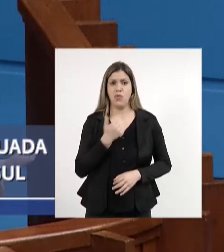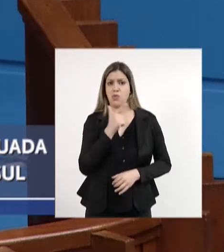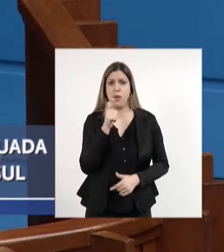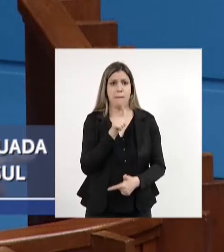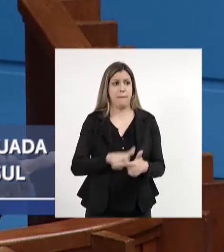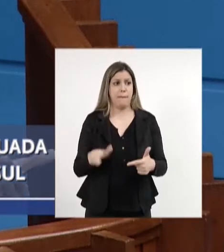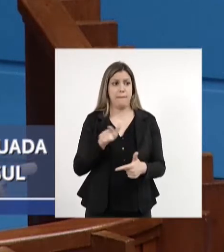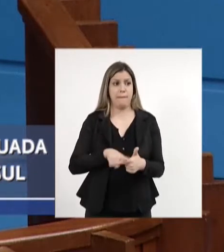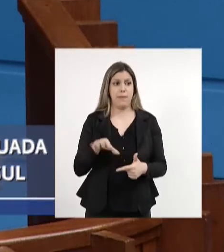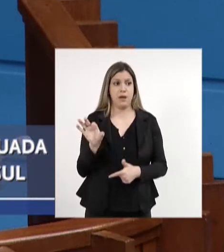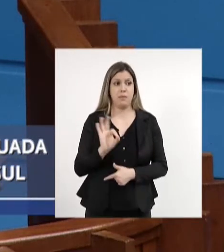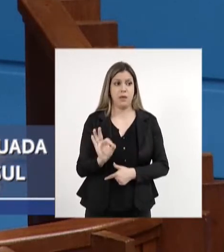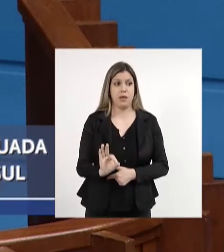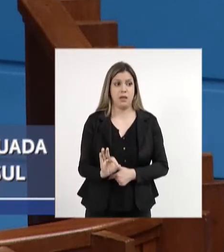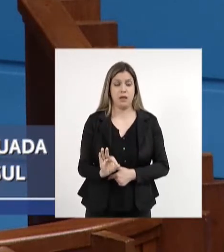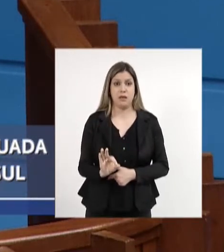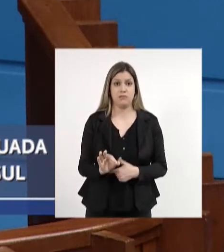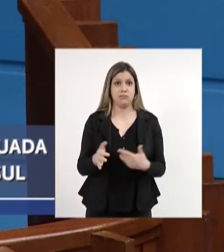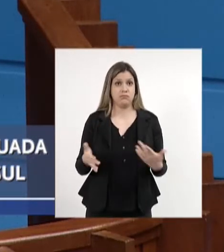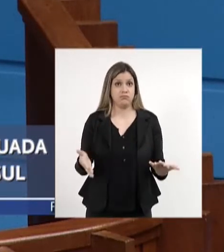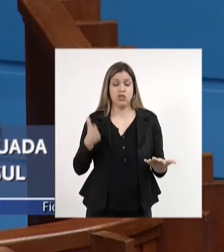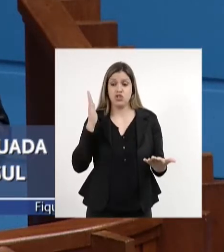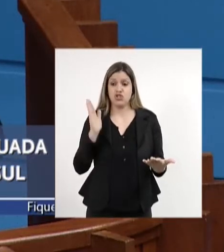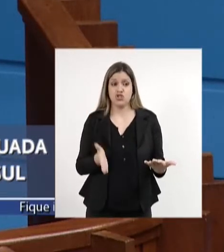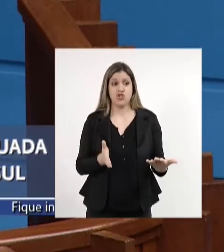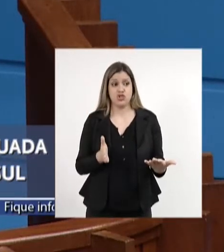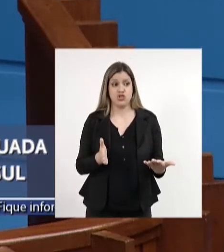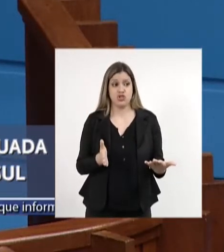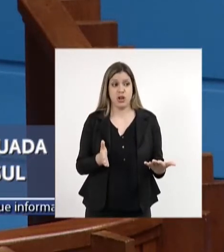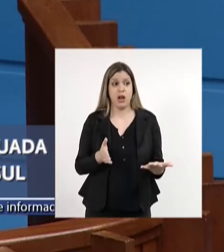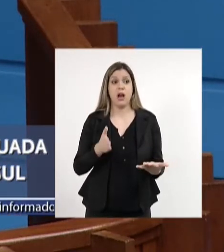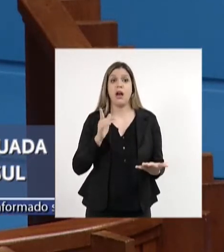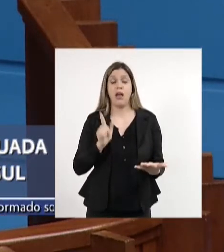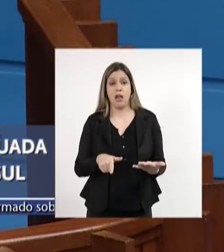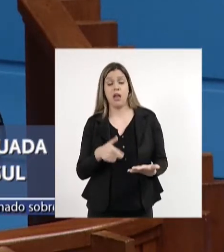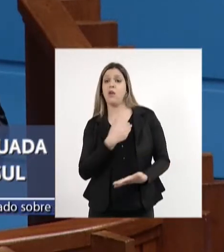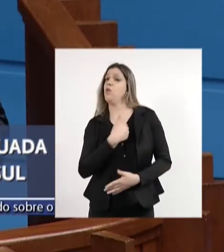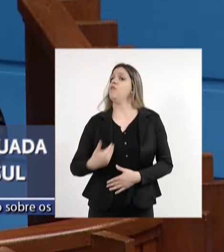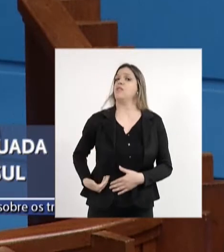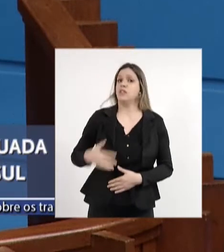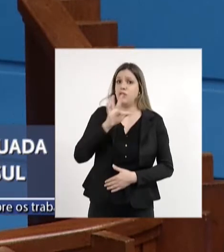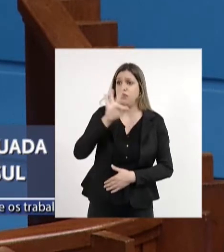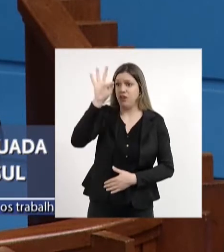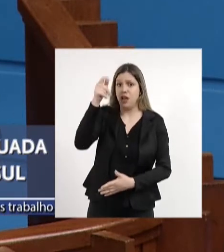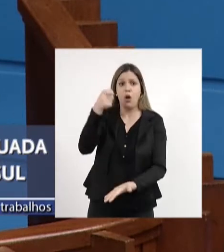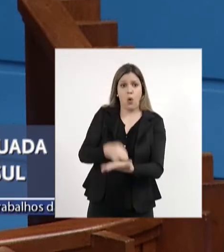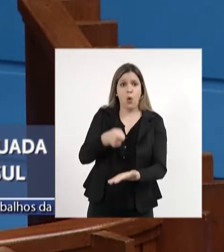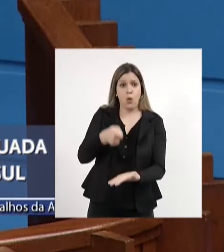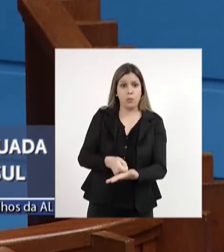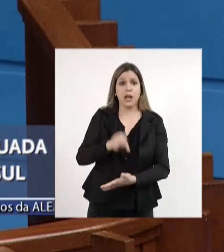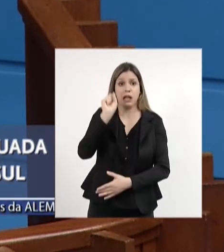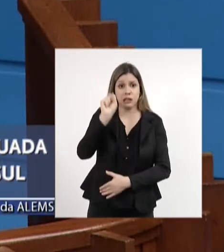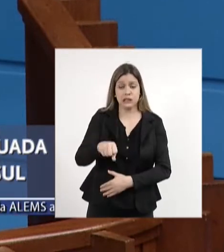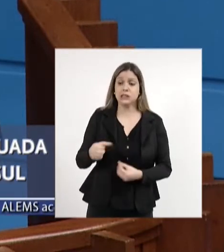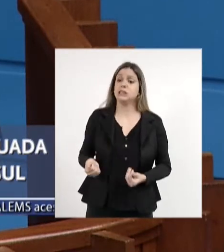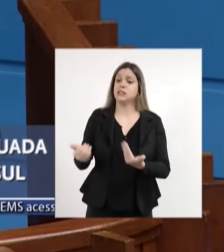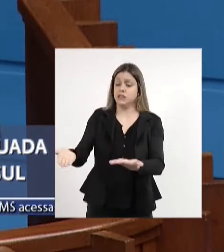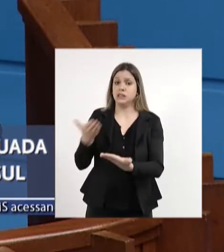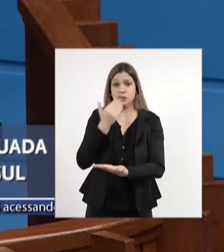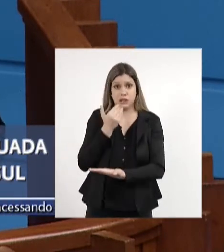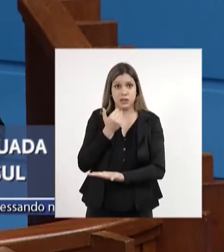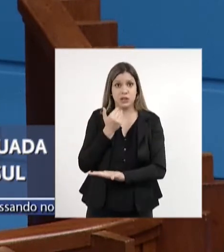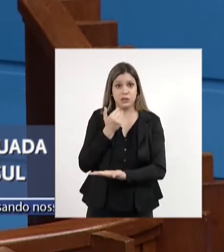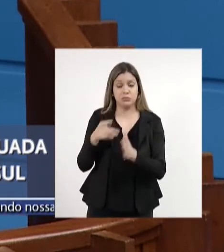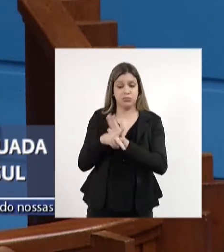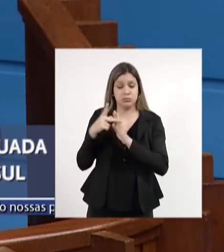não há disputa alguma. A União, ela é obrigada a oferecer cestas básicas nas